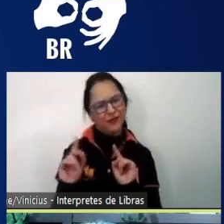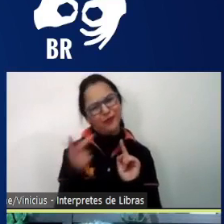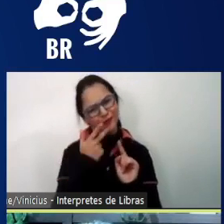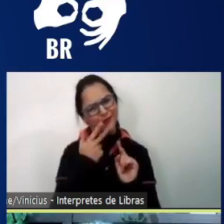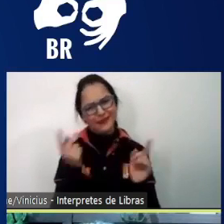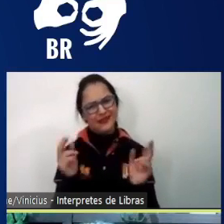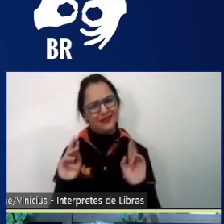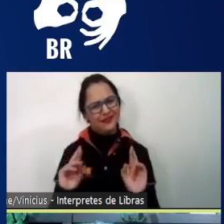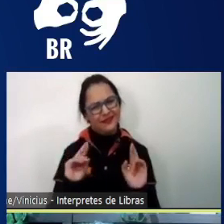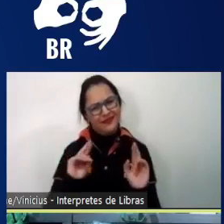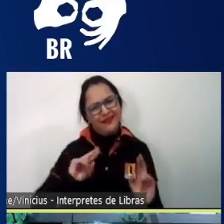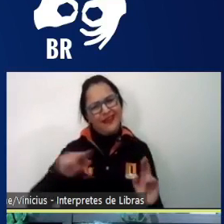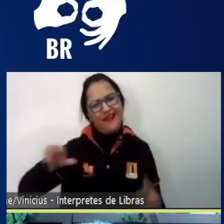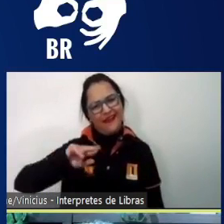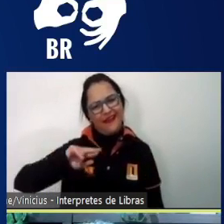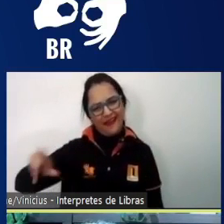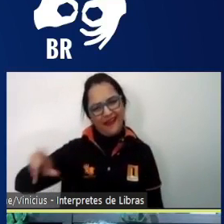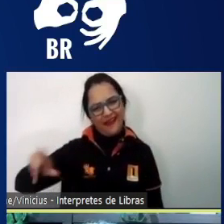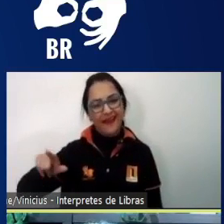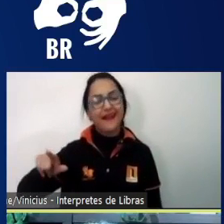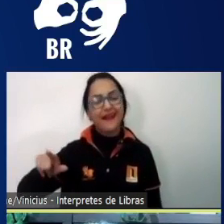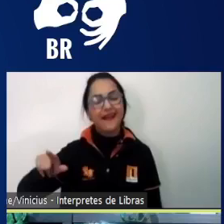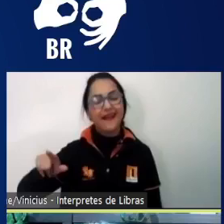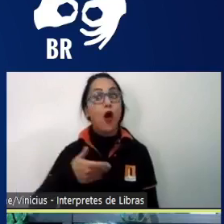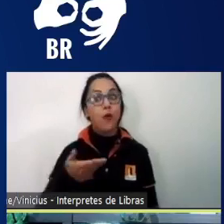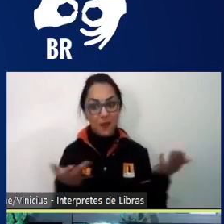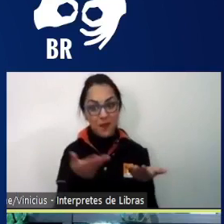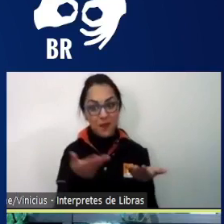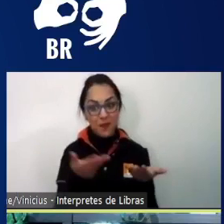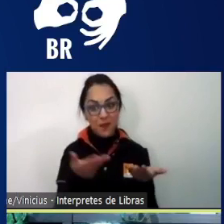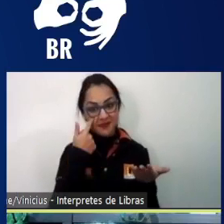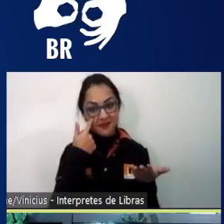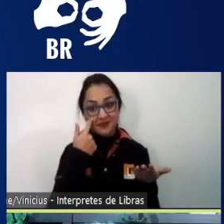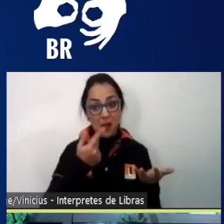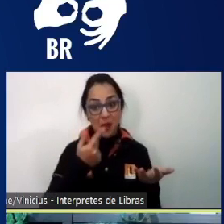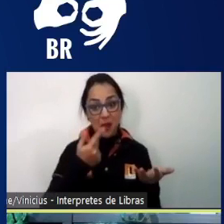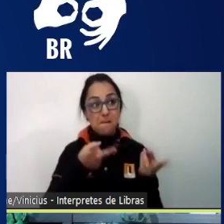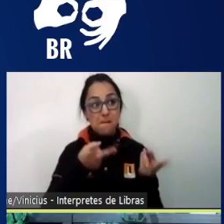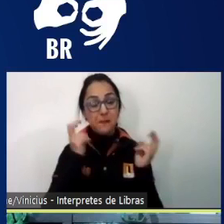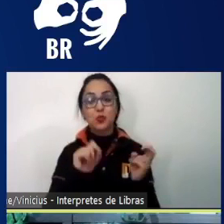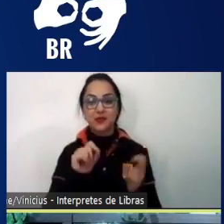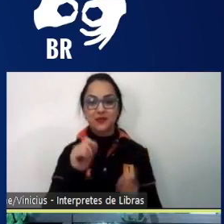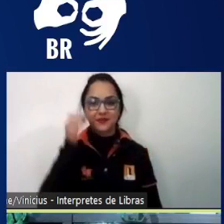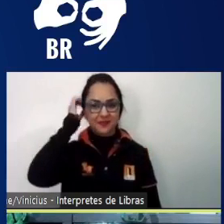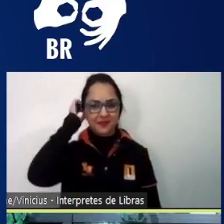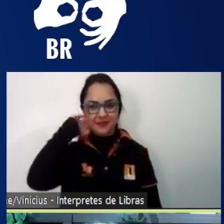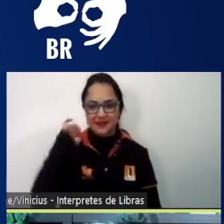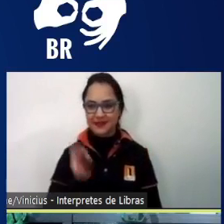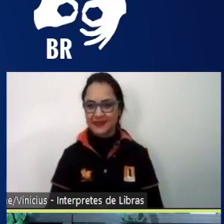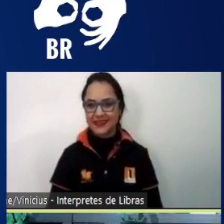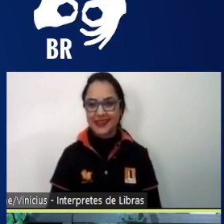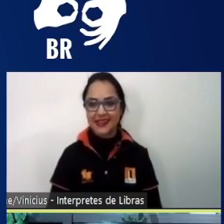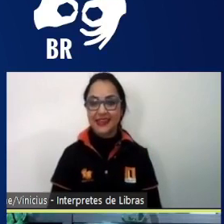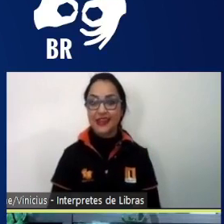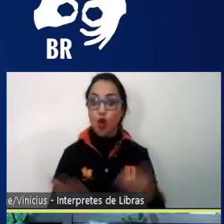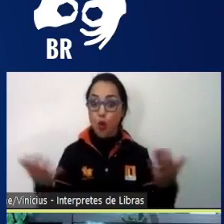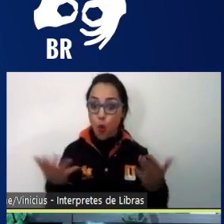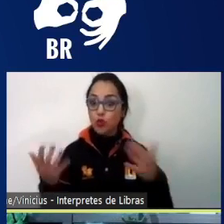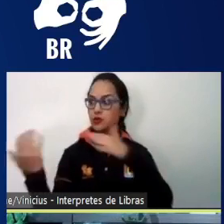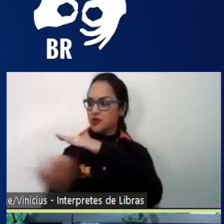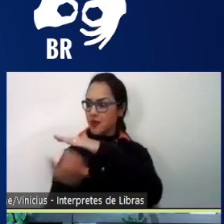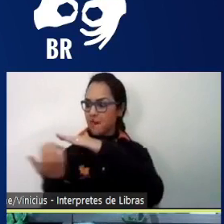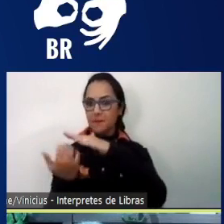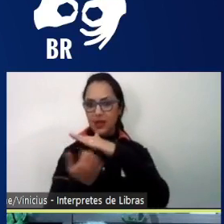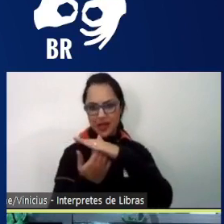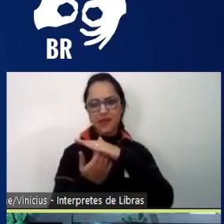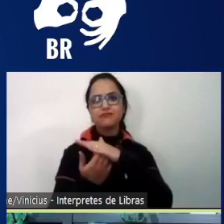contrário. Né? Eu percebo, né? Nós percebemos, que com uma frequência cada vez maior as organizações em